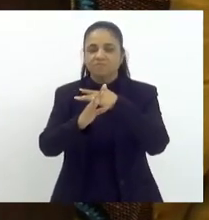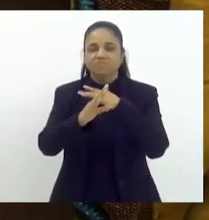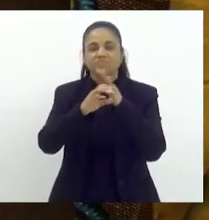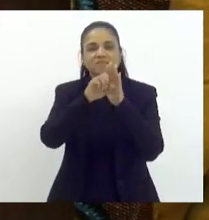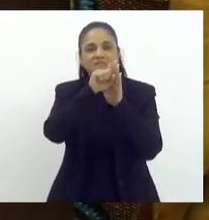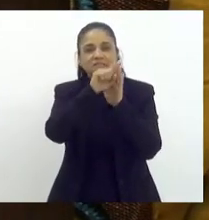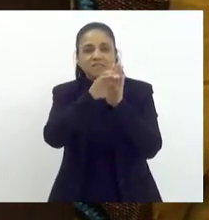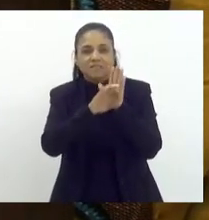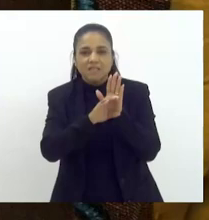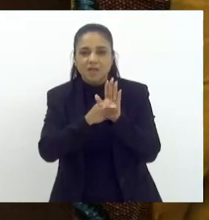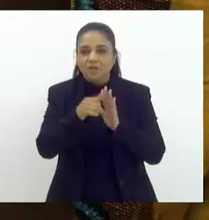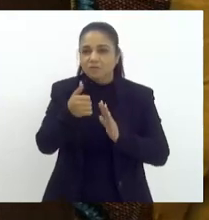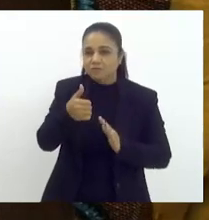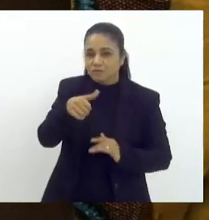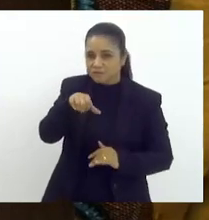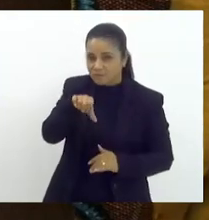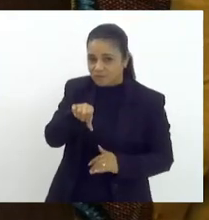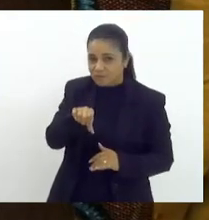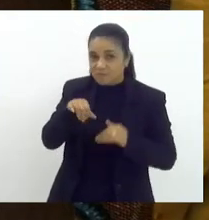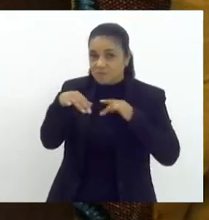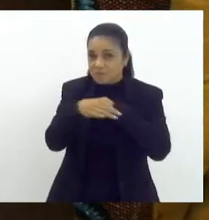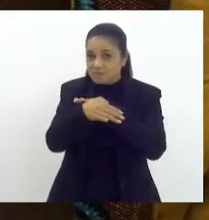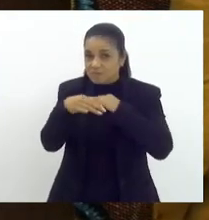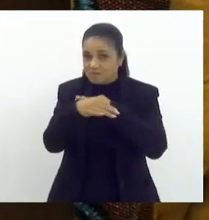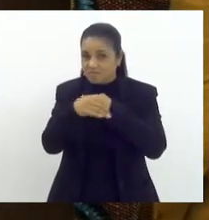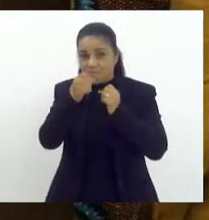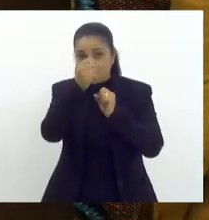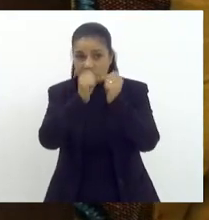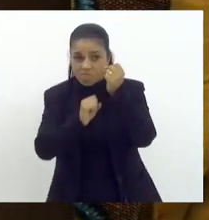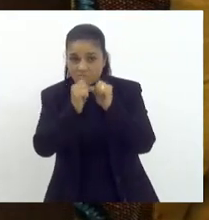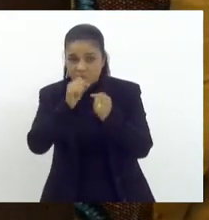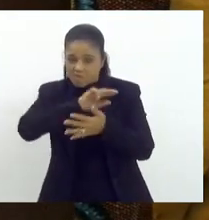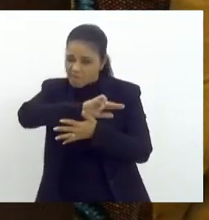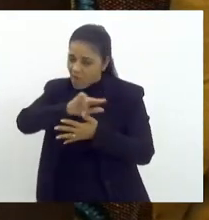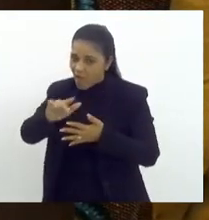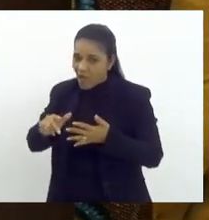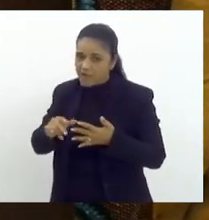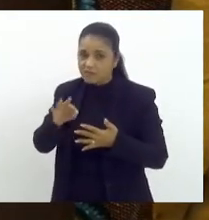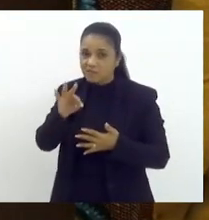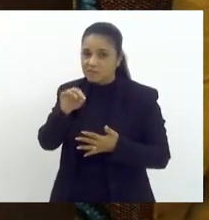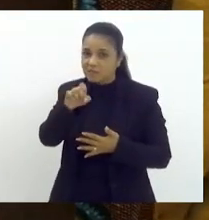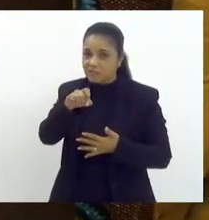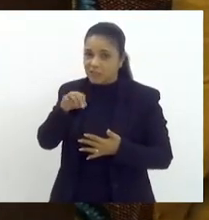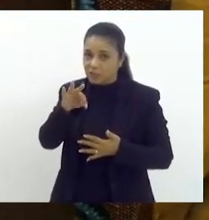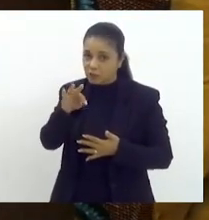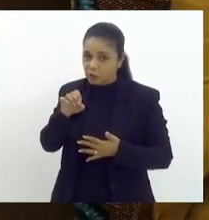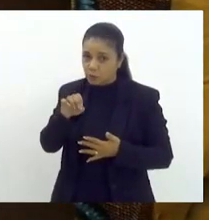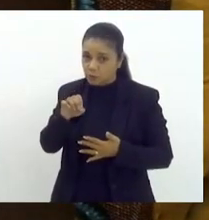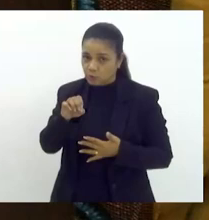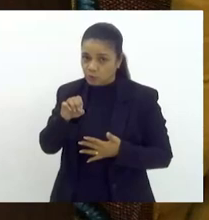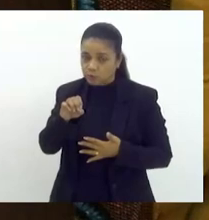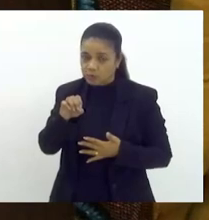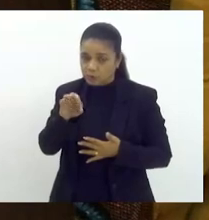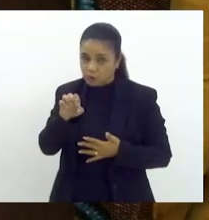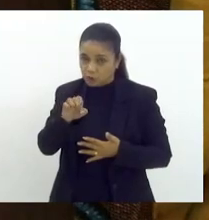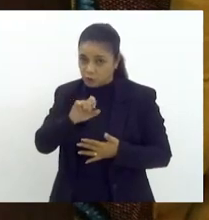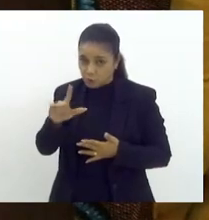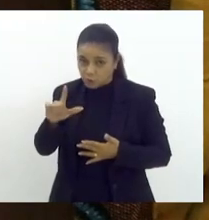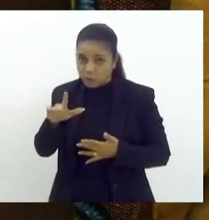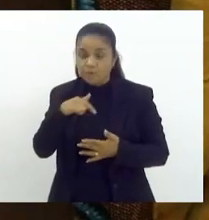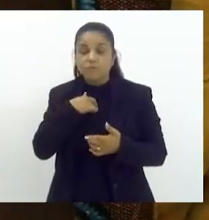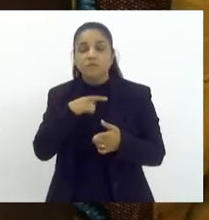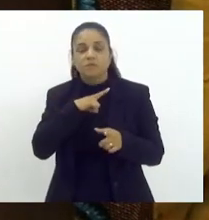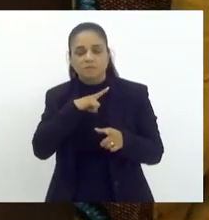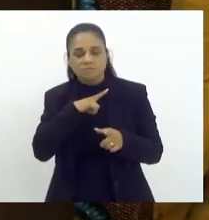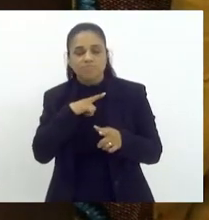XIX uma cidade que foi Fabril principalmente tacho precisa reencontrar esse caminho a gente está trabalhando para